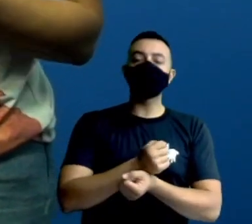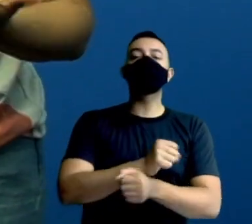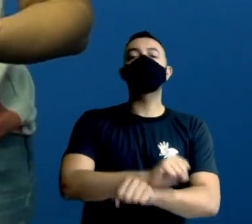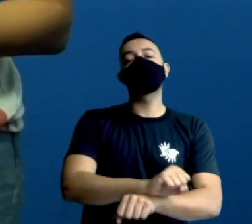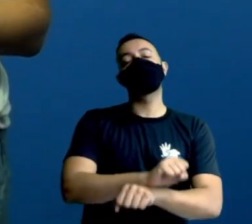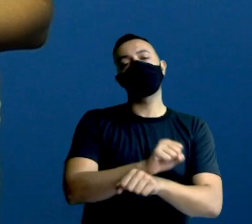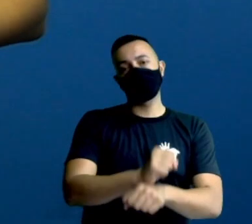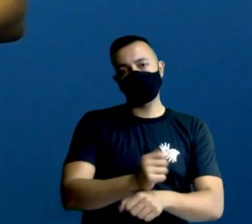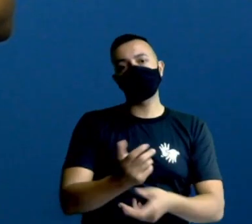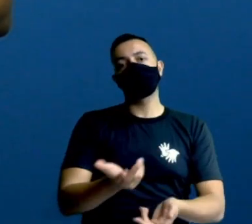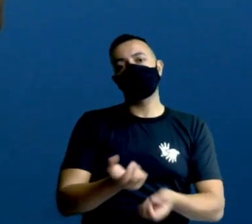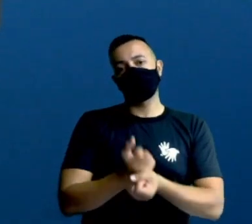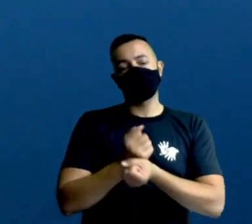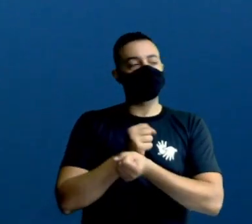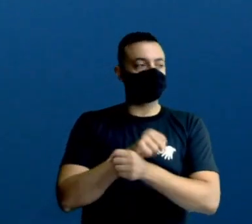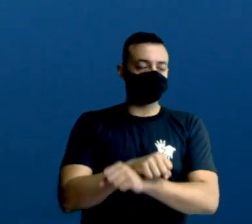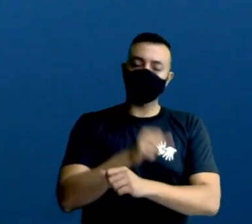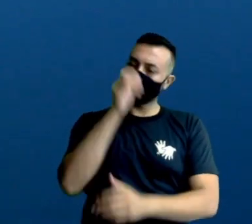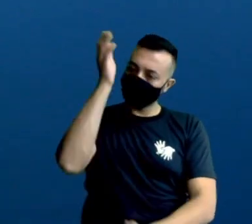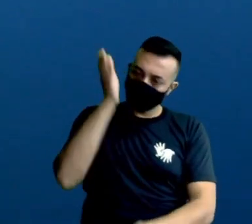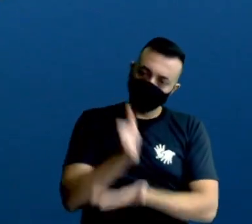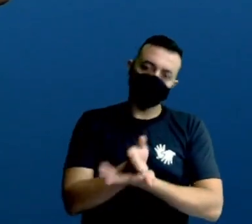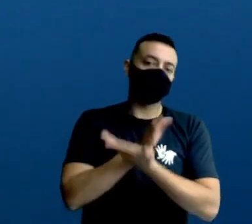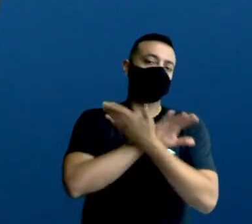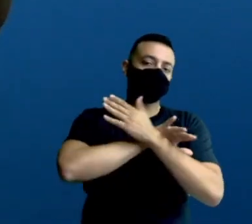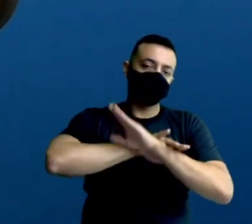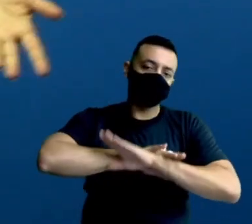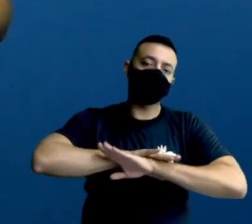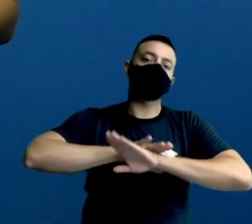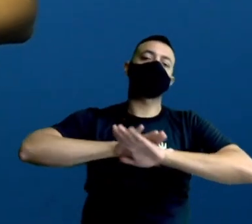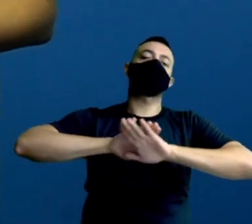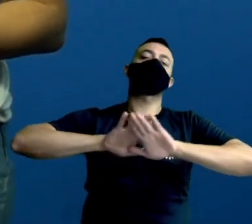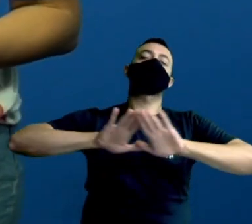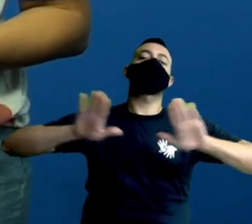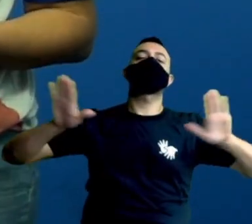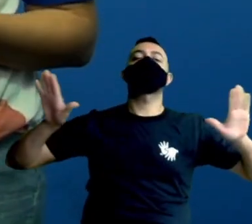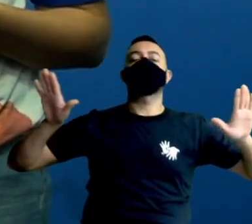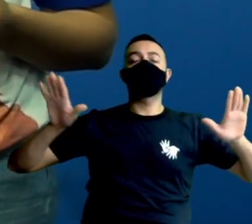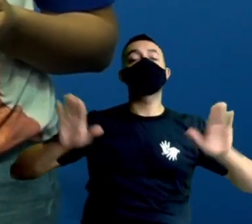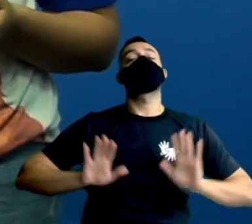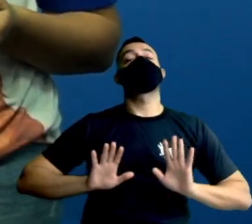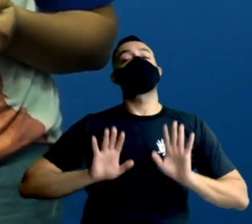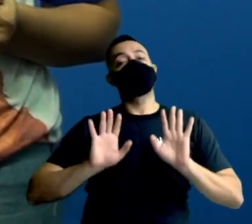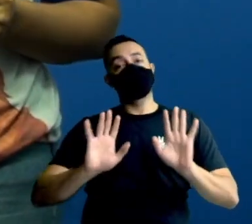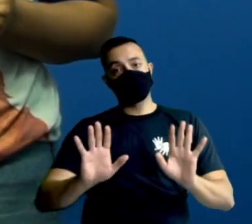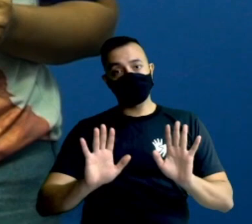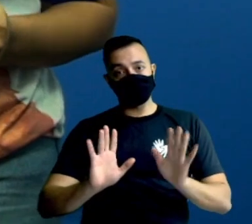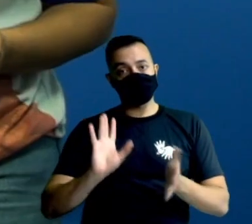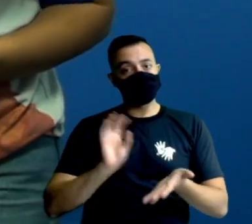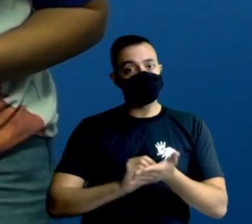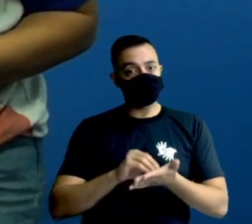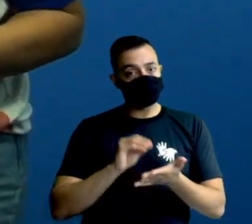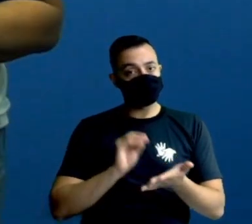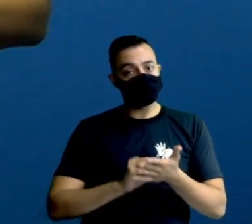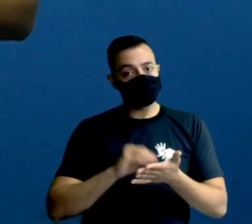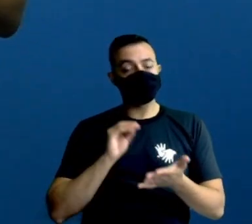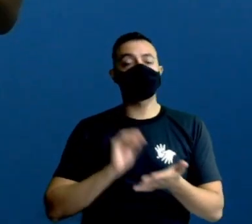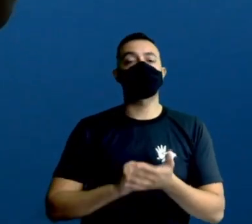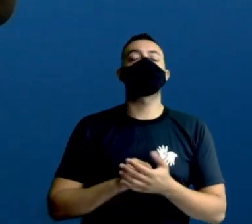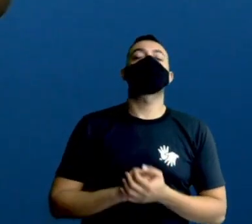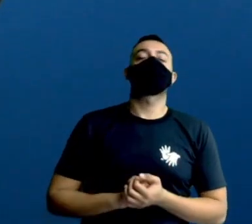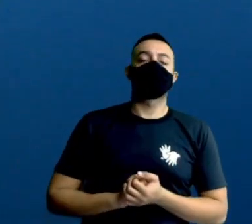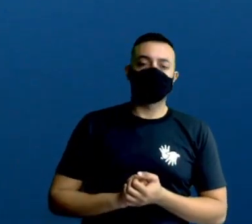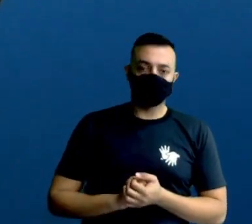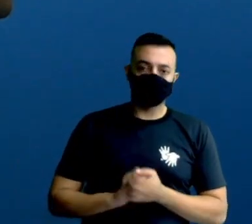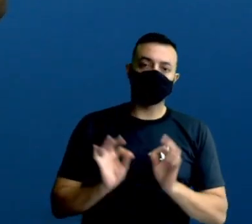o ato, né, a prática da escravatura aqui no Brasil, e foi finalmente abolida. Mas a gente ainda deve muito